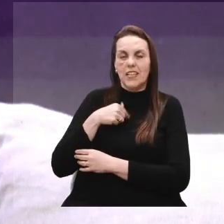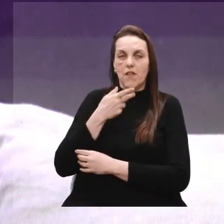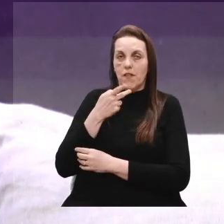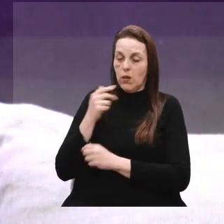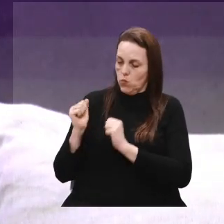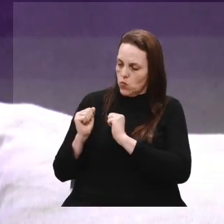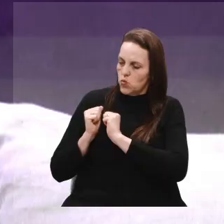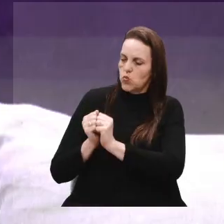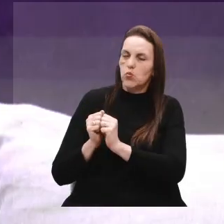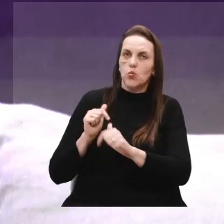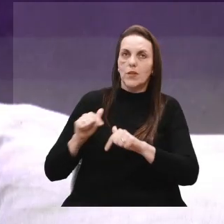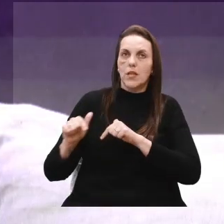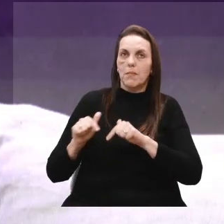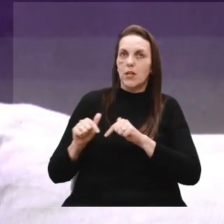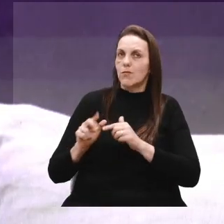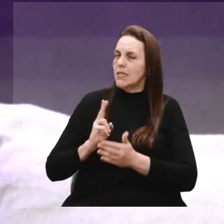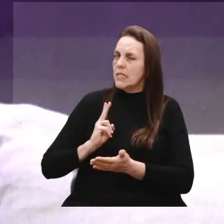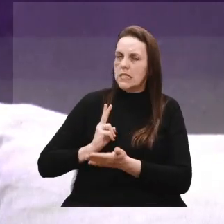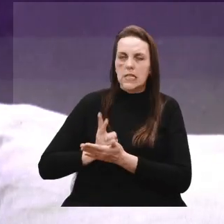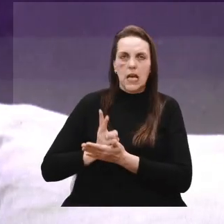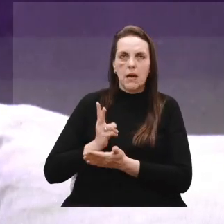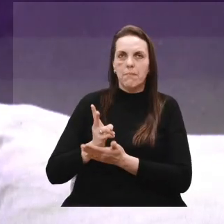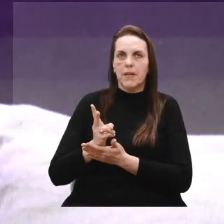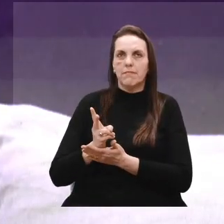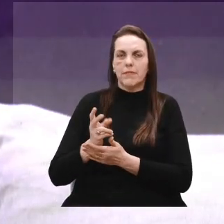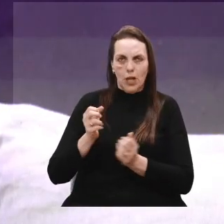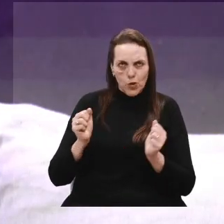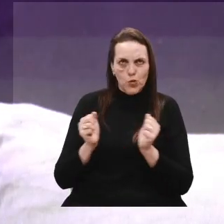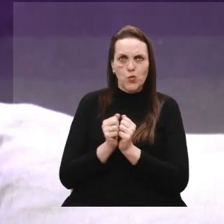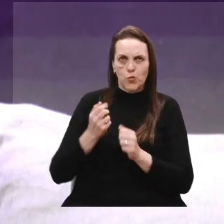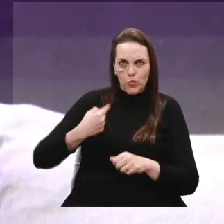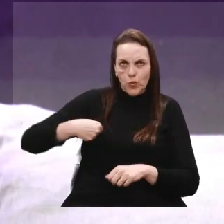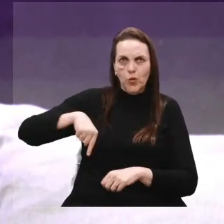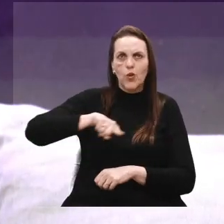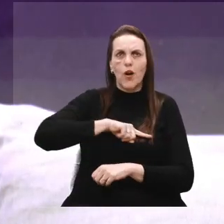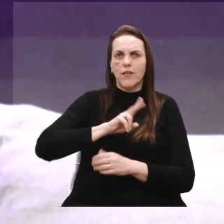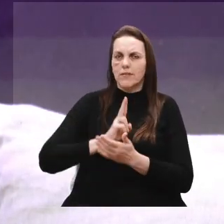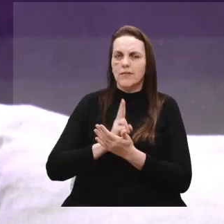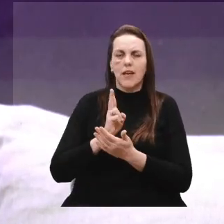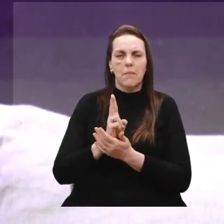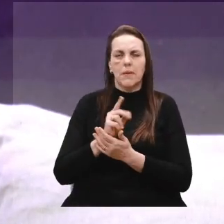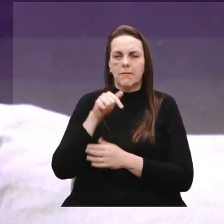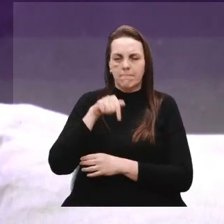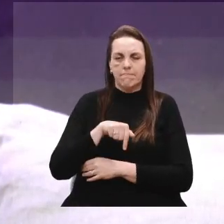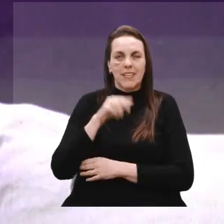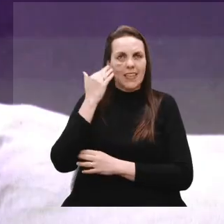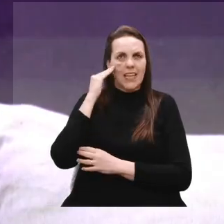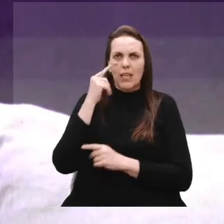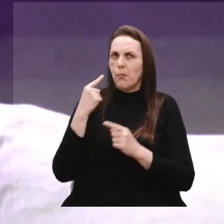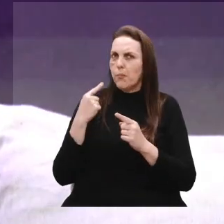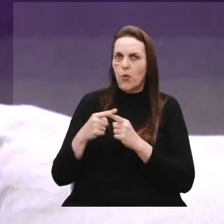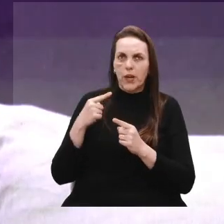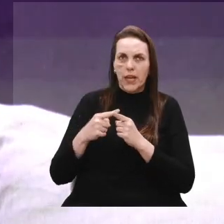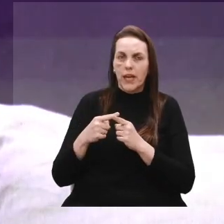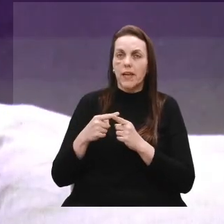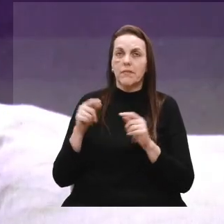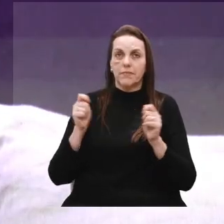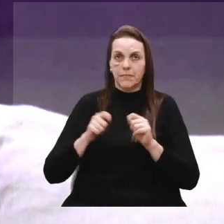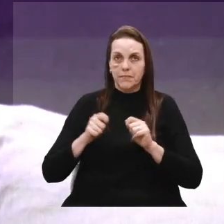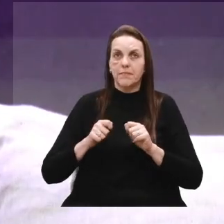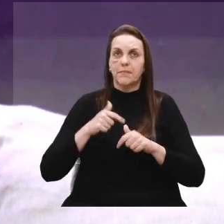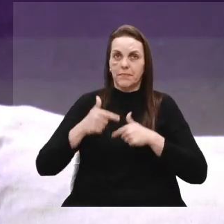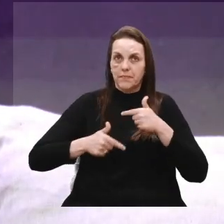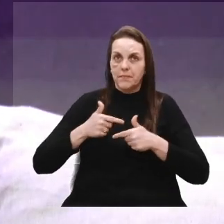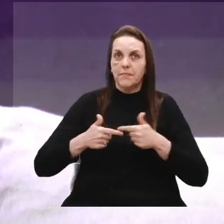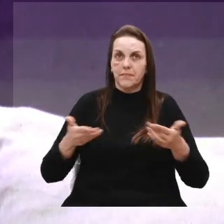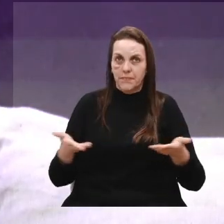do lado do trabalhador sempre, né? E aí ela tá ali junto com nós, então entender o porquê das condições de trabalho que a